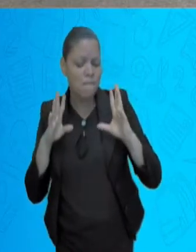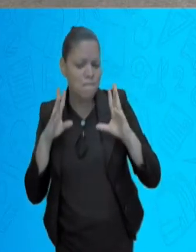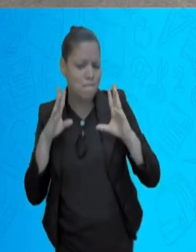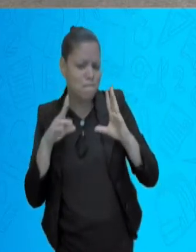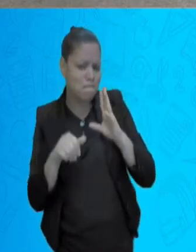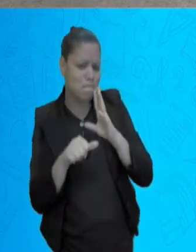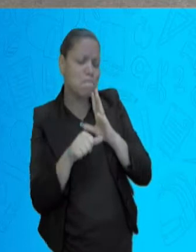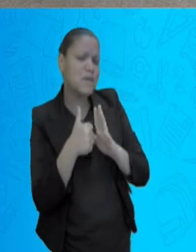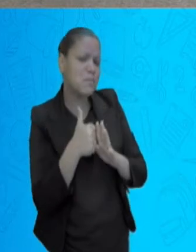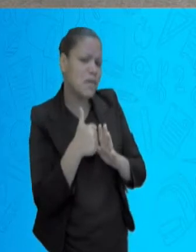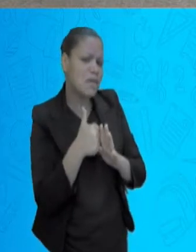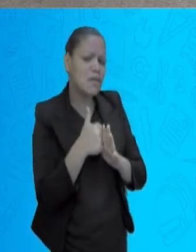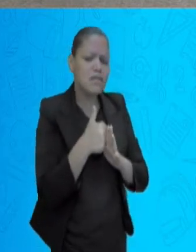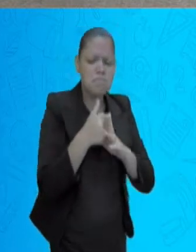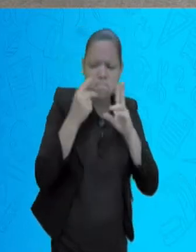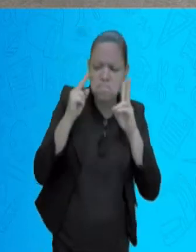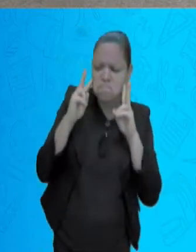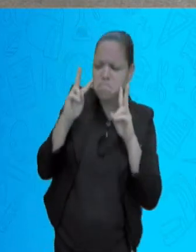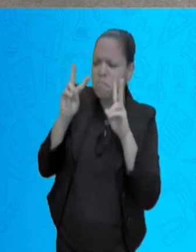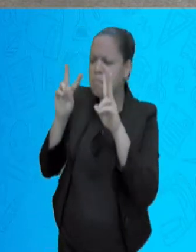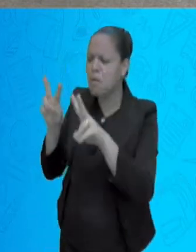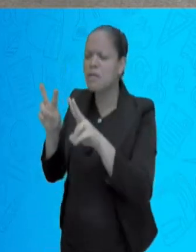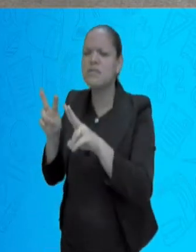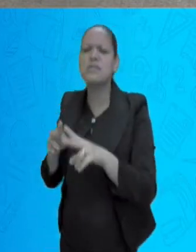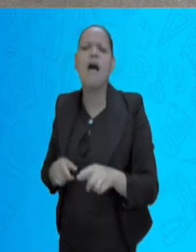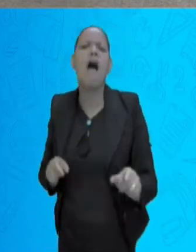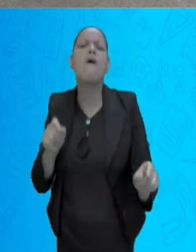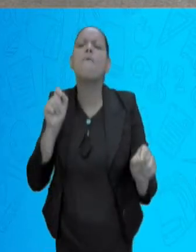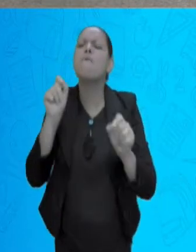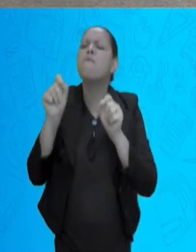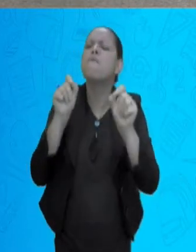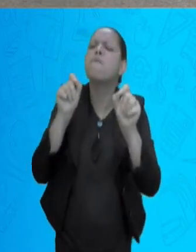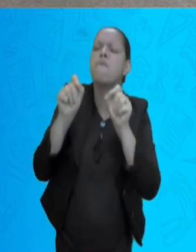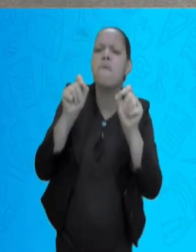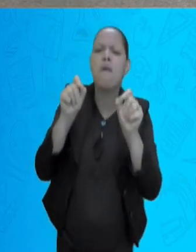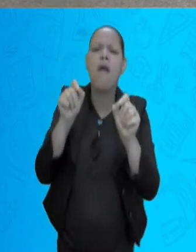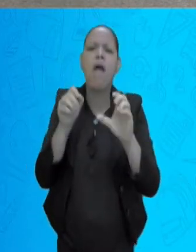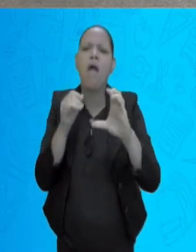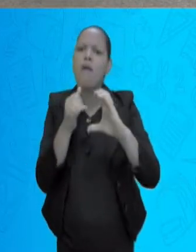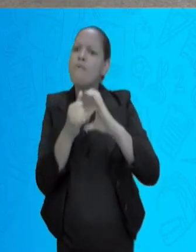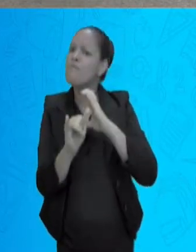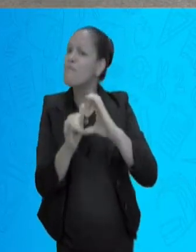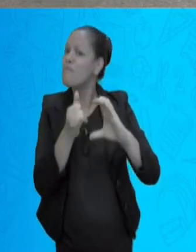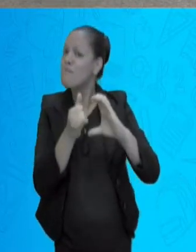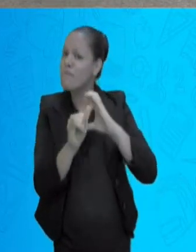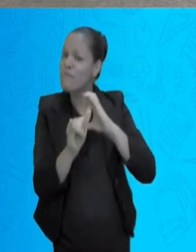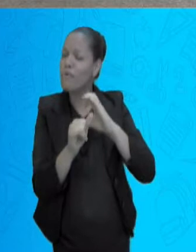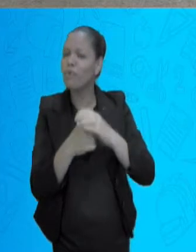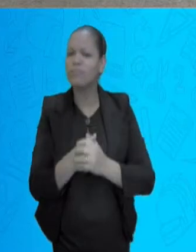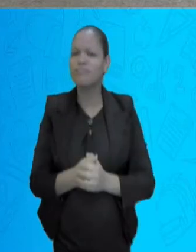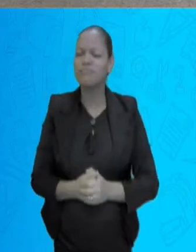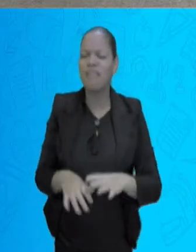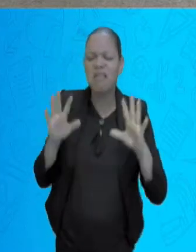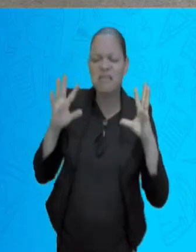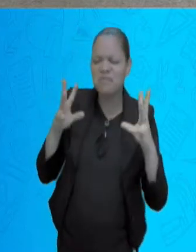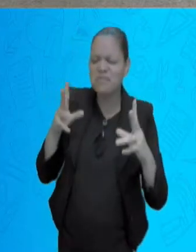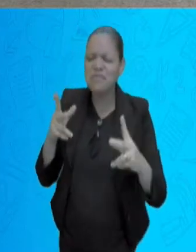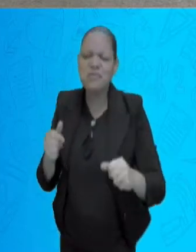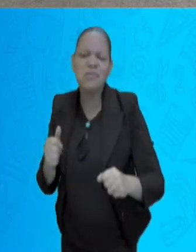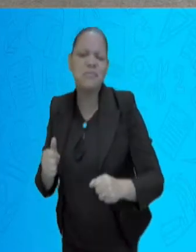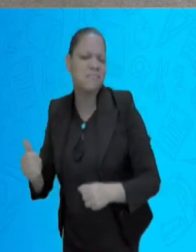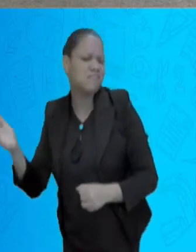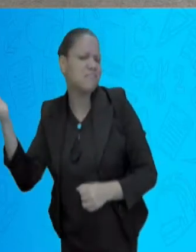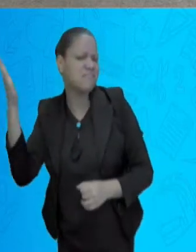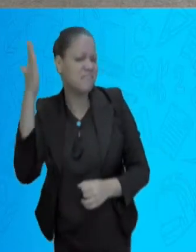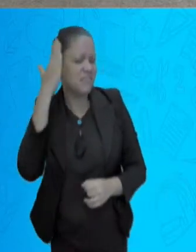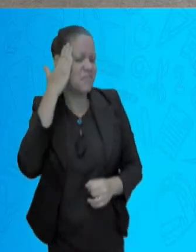sabe também contar um conto. Existe até uma brincadeira que quem conta um conto aumenta um